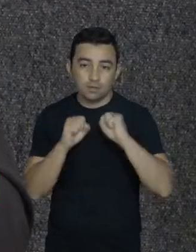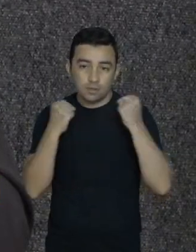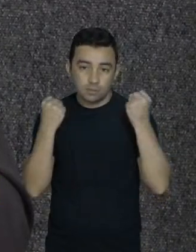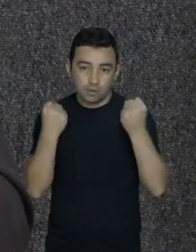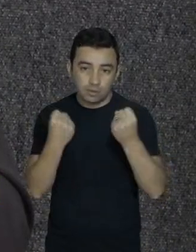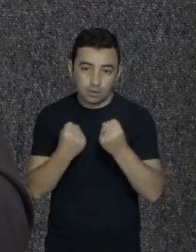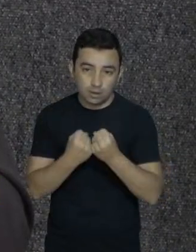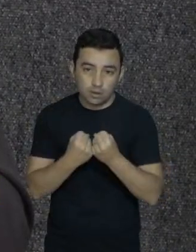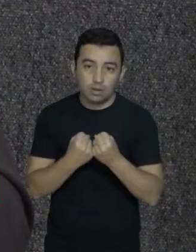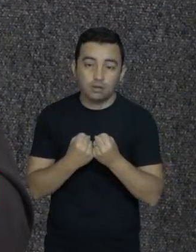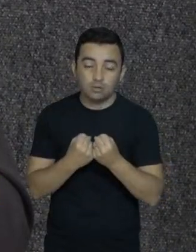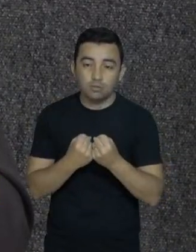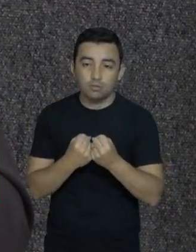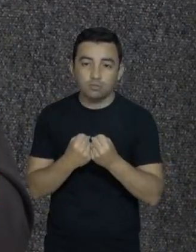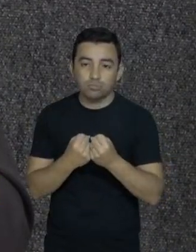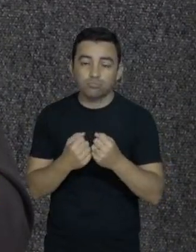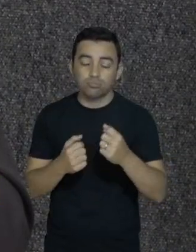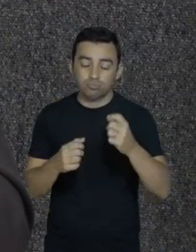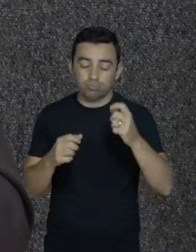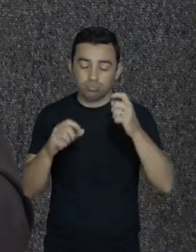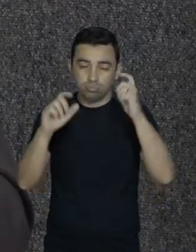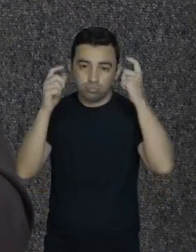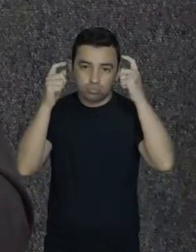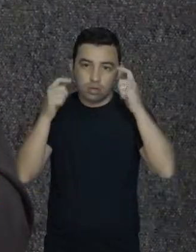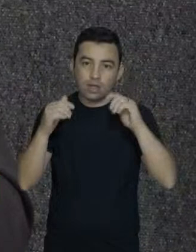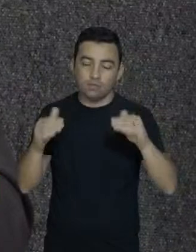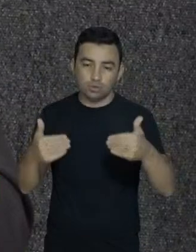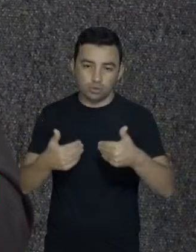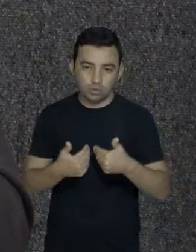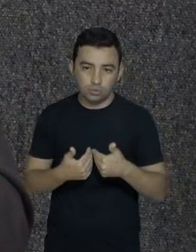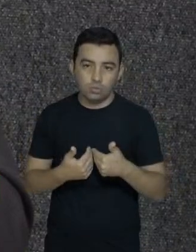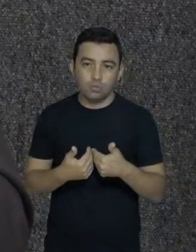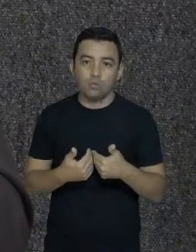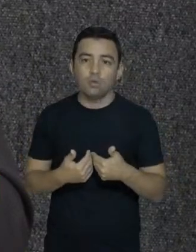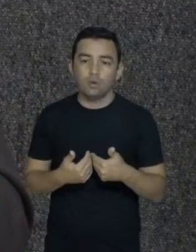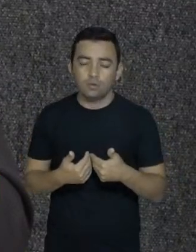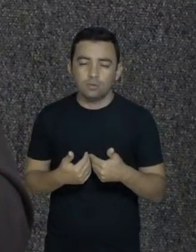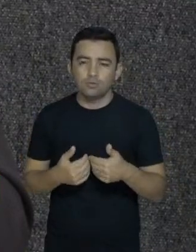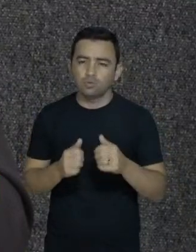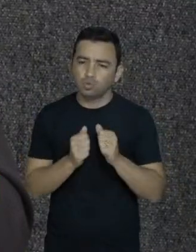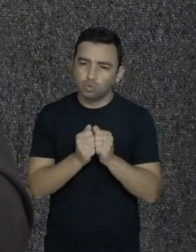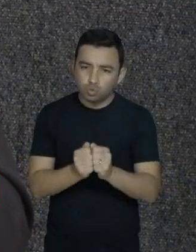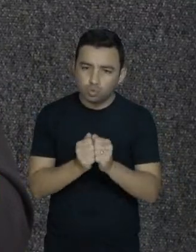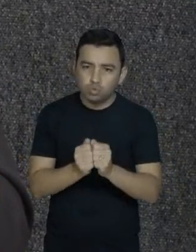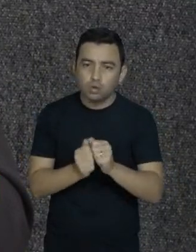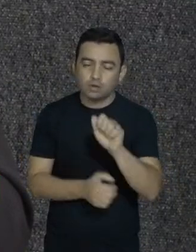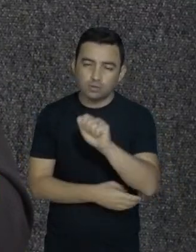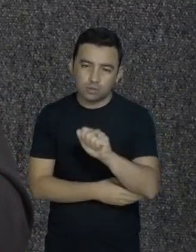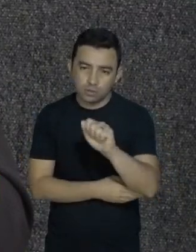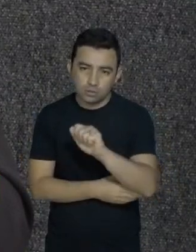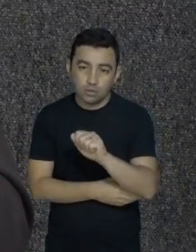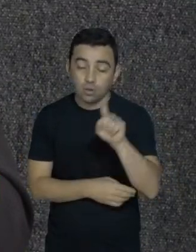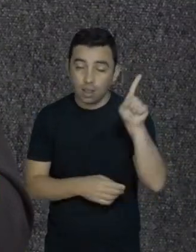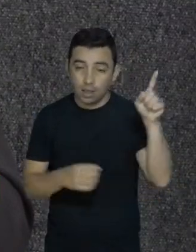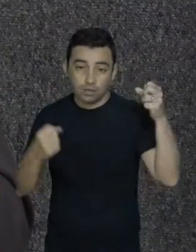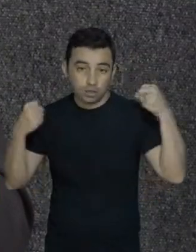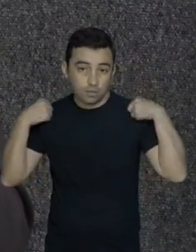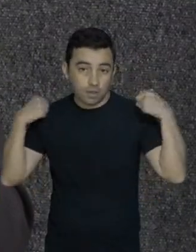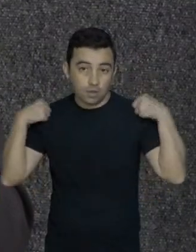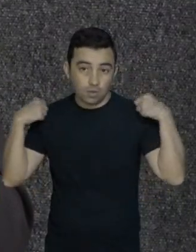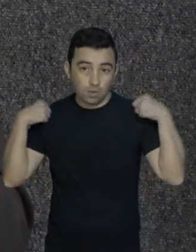o transtorno do espectro autista em parceria com Associação e pais e amigos do autista de Chapecó e região